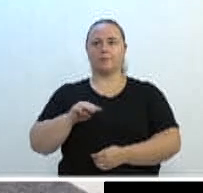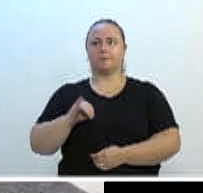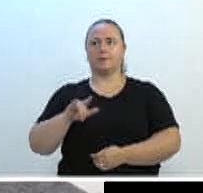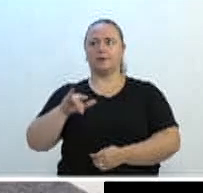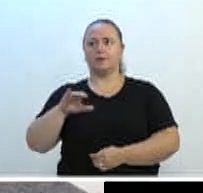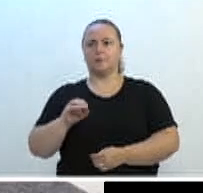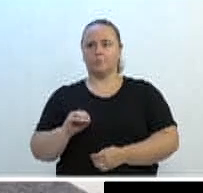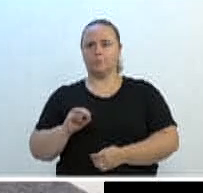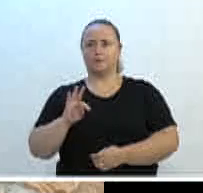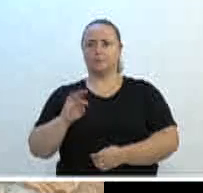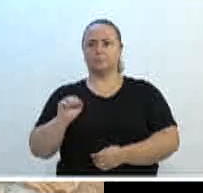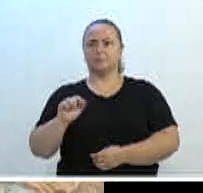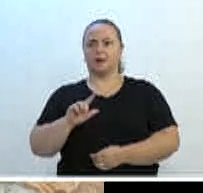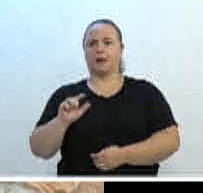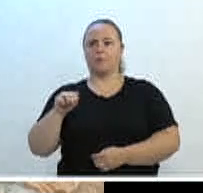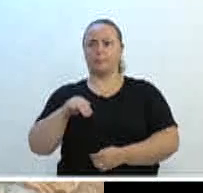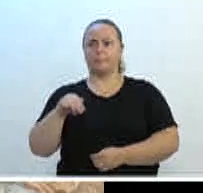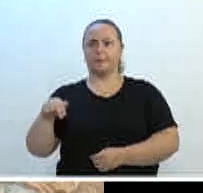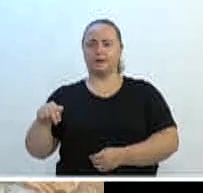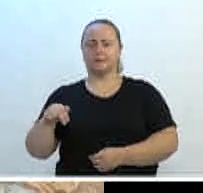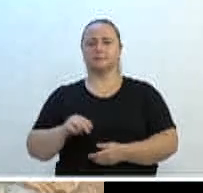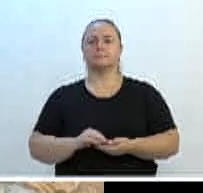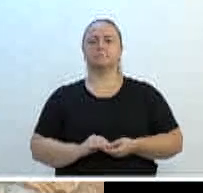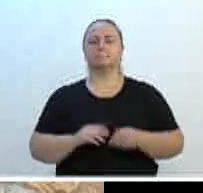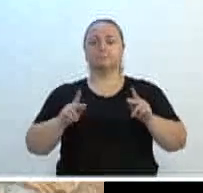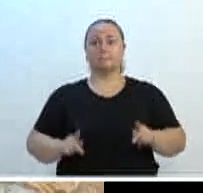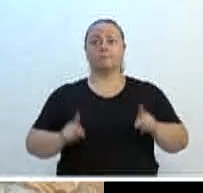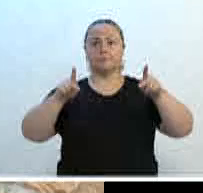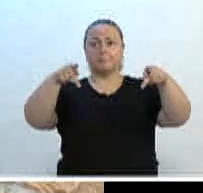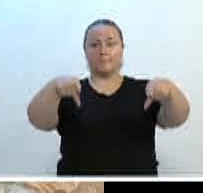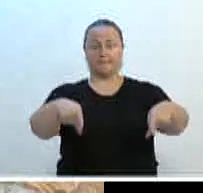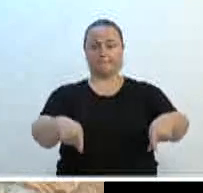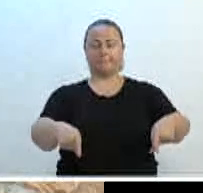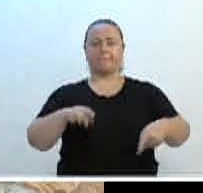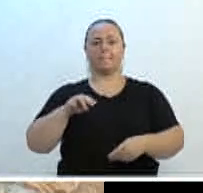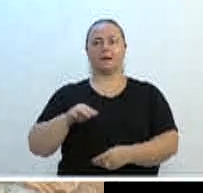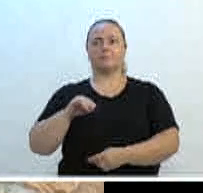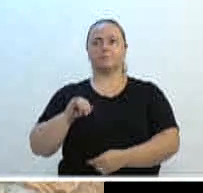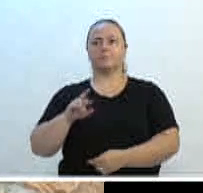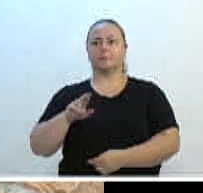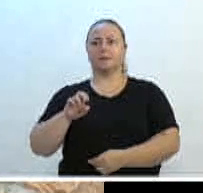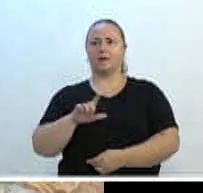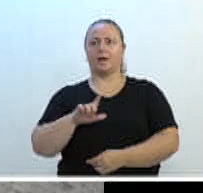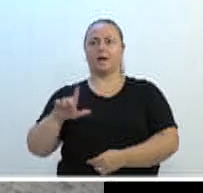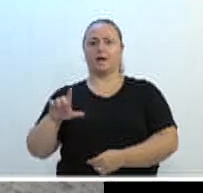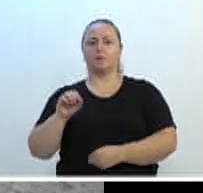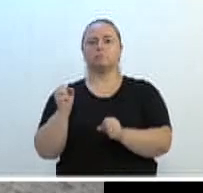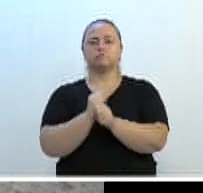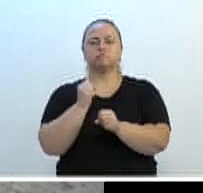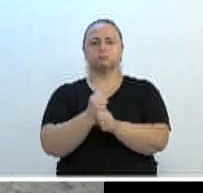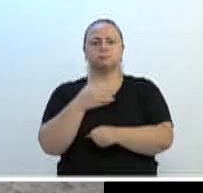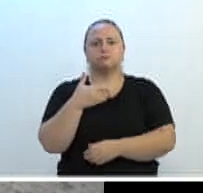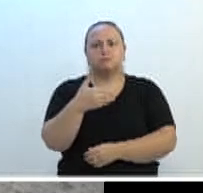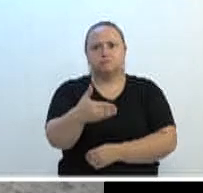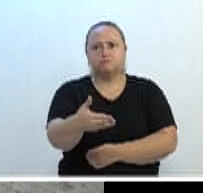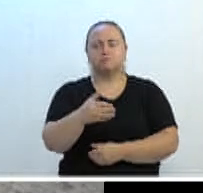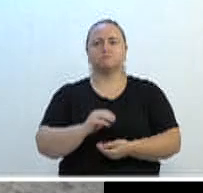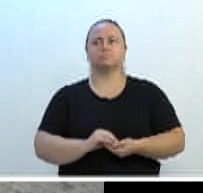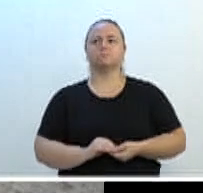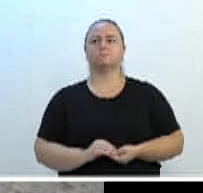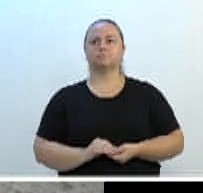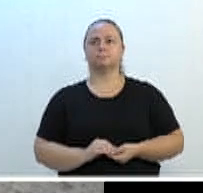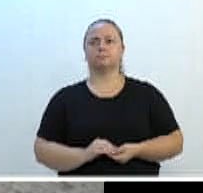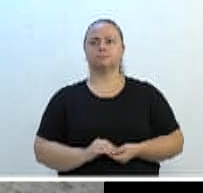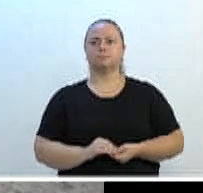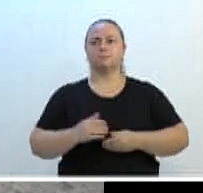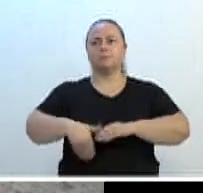também. Aí a Ponte do Mirelo, que nós estamos quase concluída. Próxima. Aí é a Rua